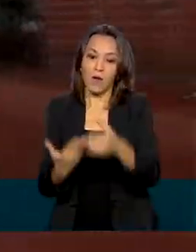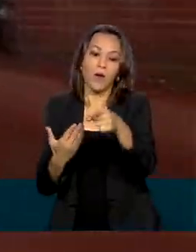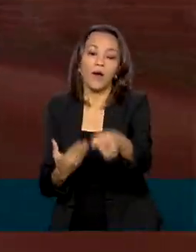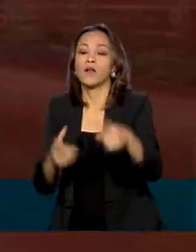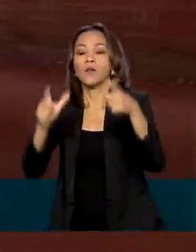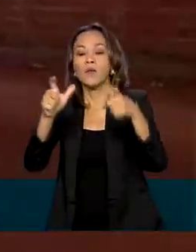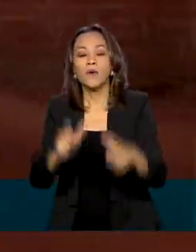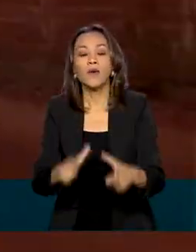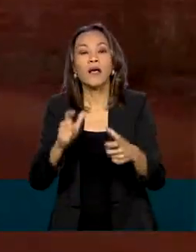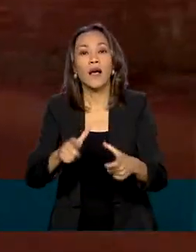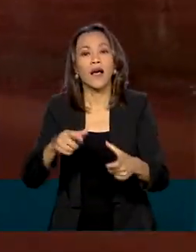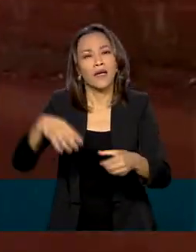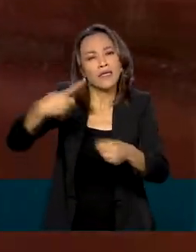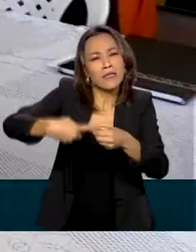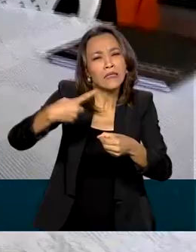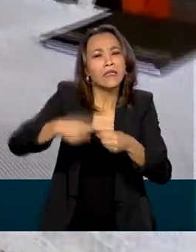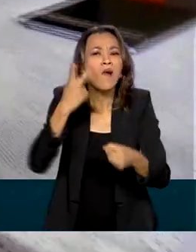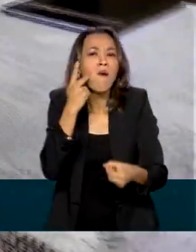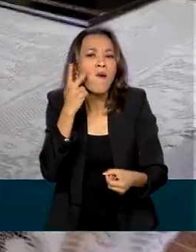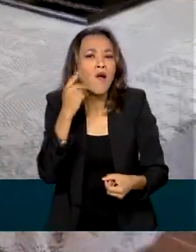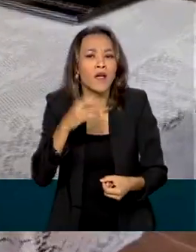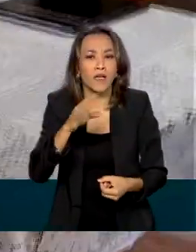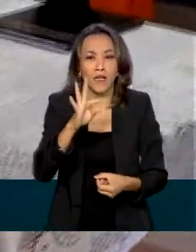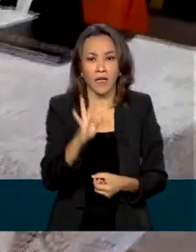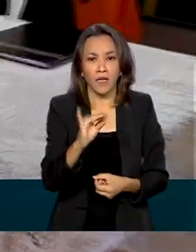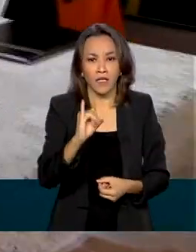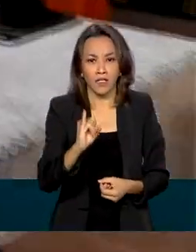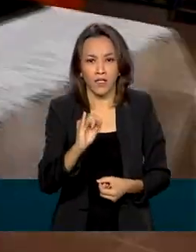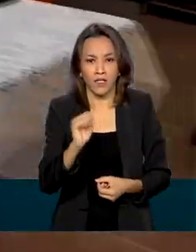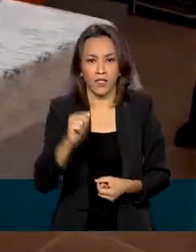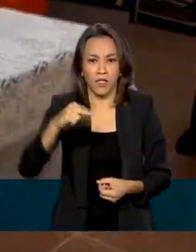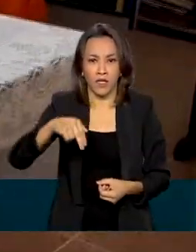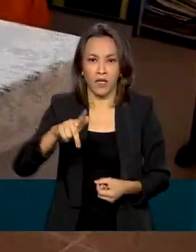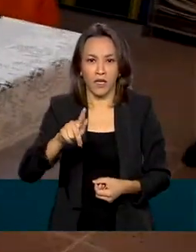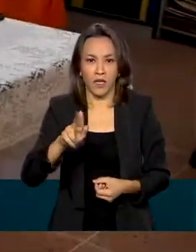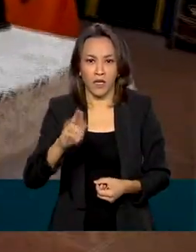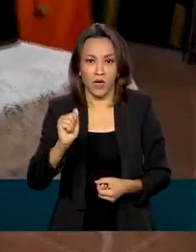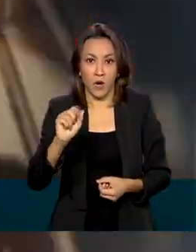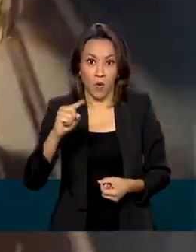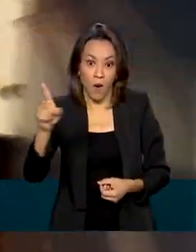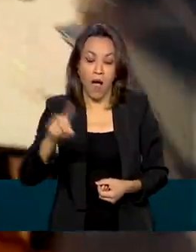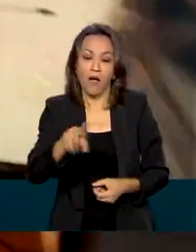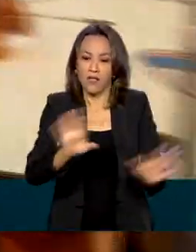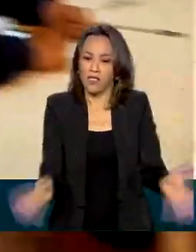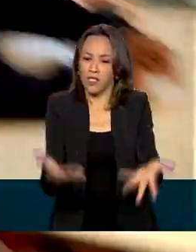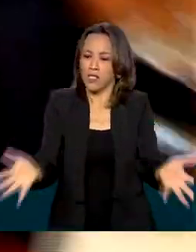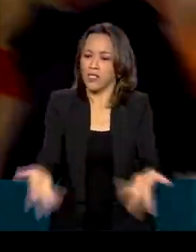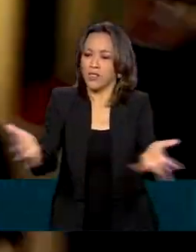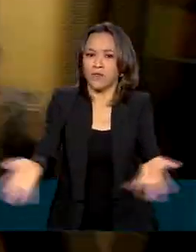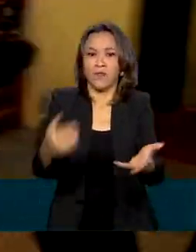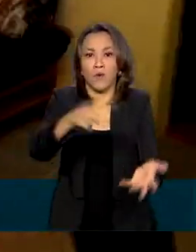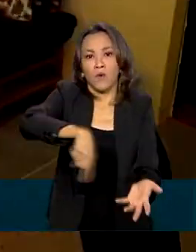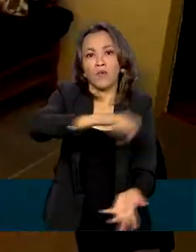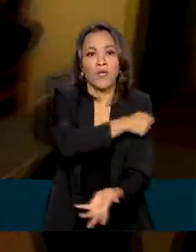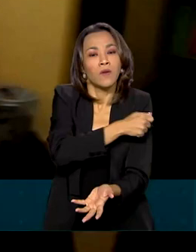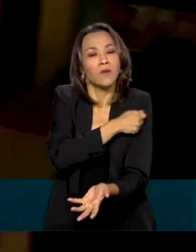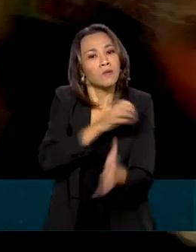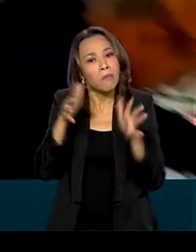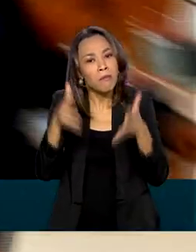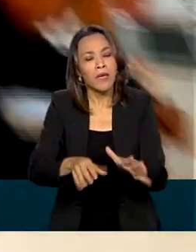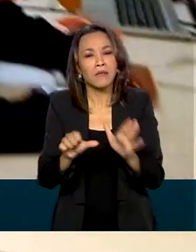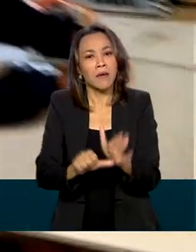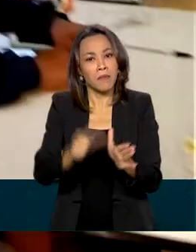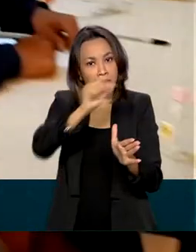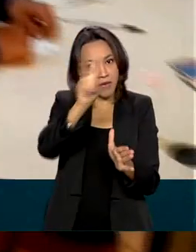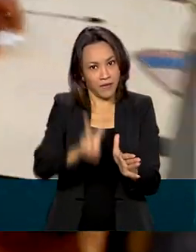Tianguá, no interior do Ceará, a direção e professores incentivaram os alunos para participarem pela primeira vez